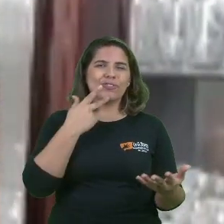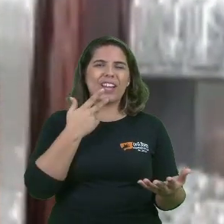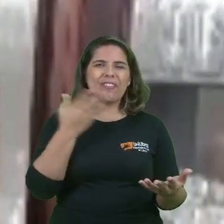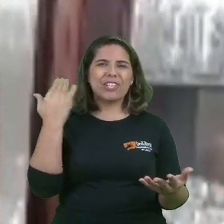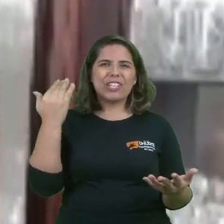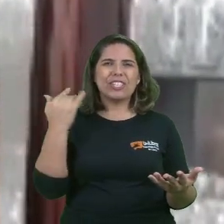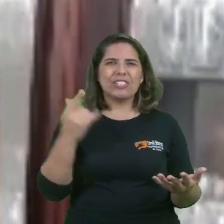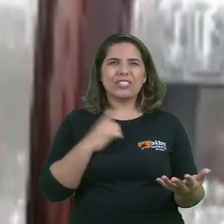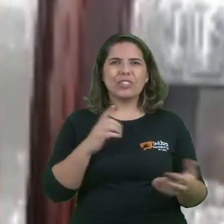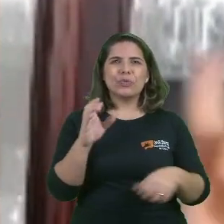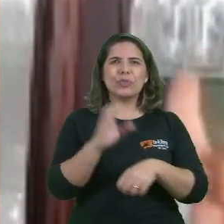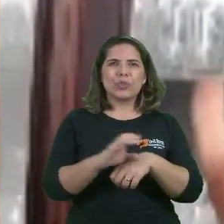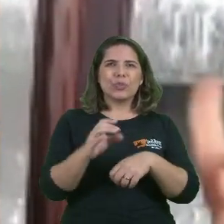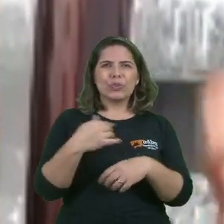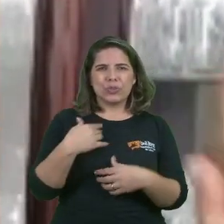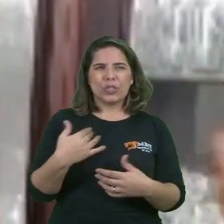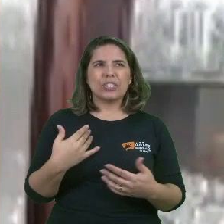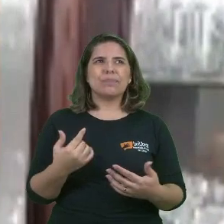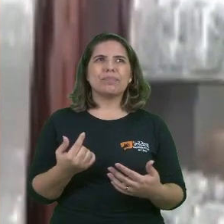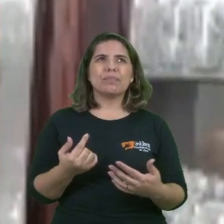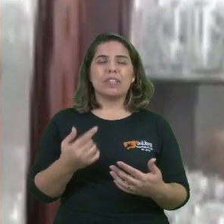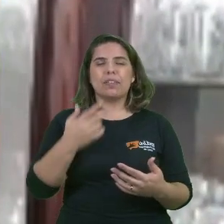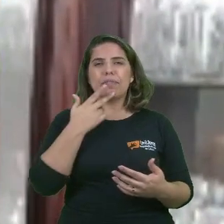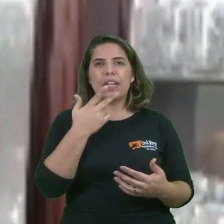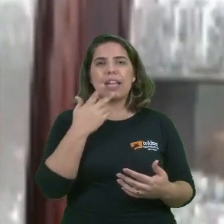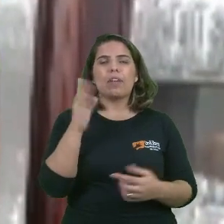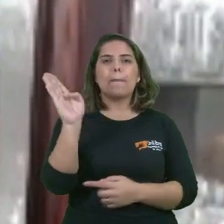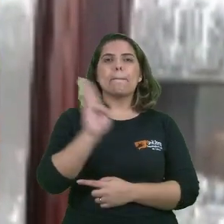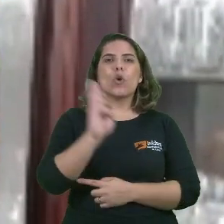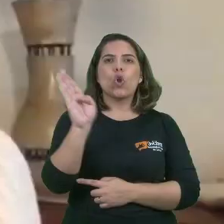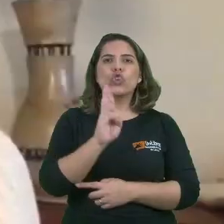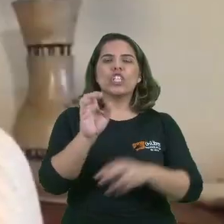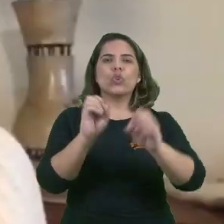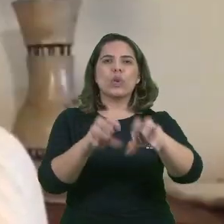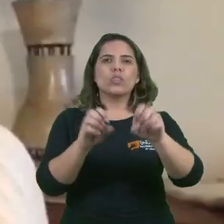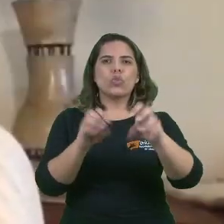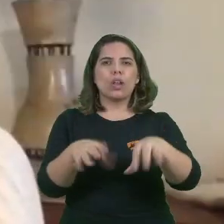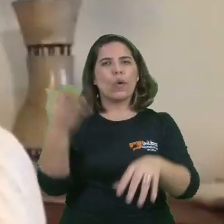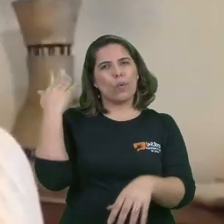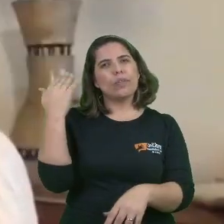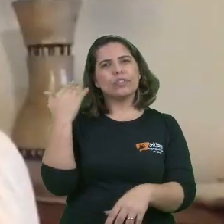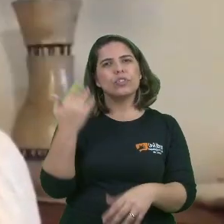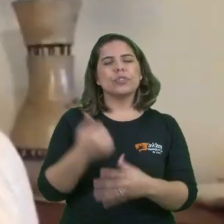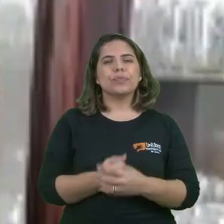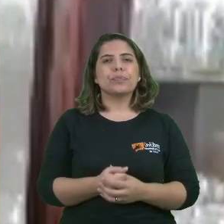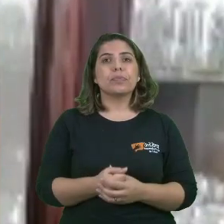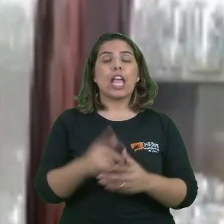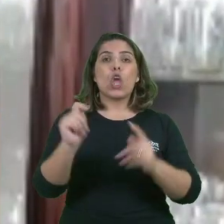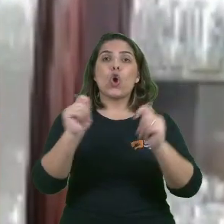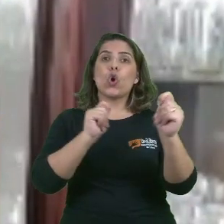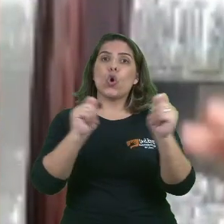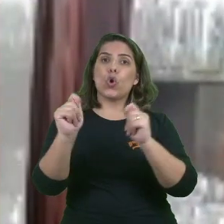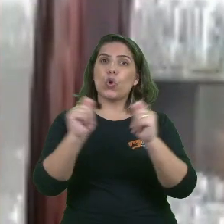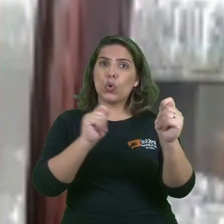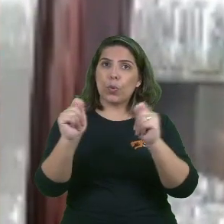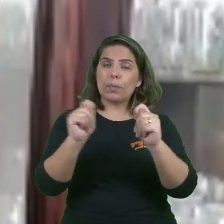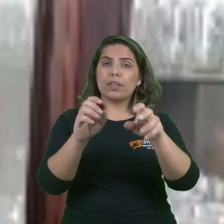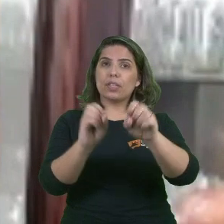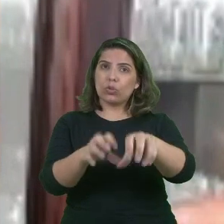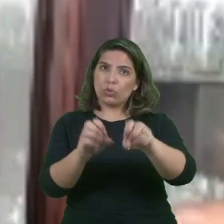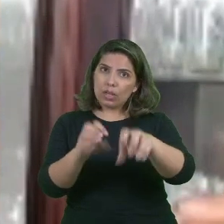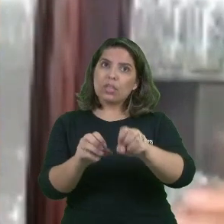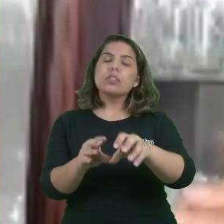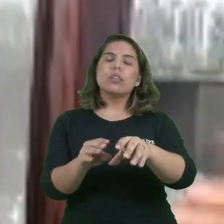formação no curso normal se não me engano se pensa elogia do passado a economia da educação